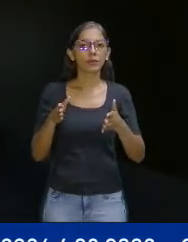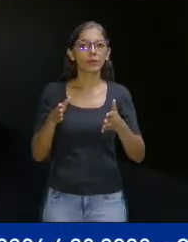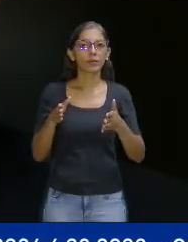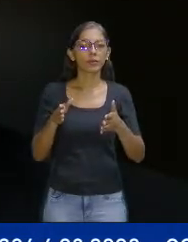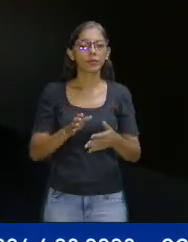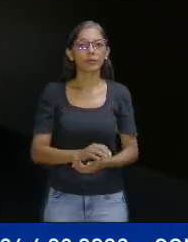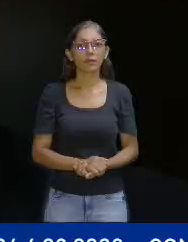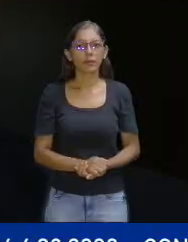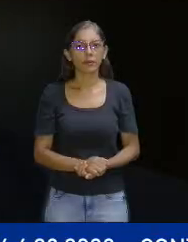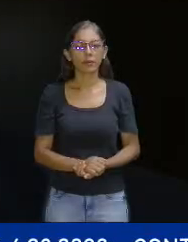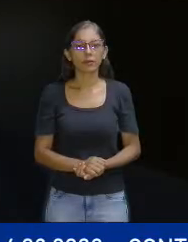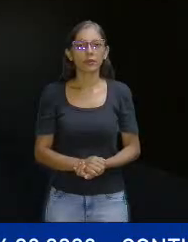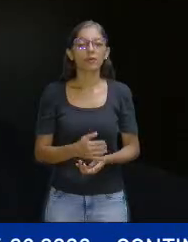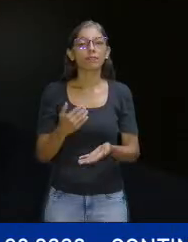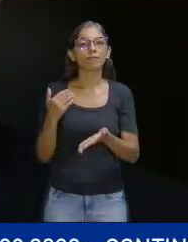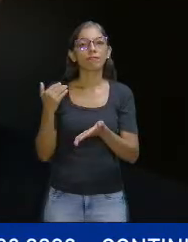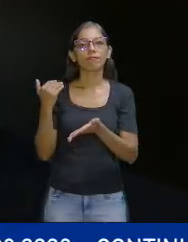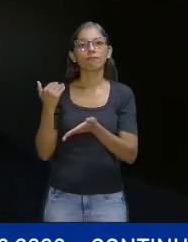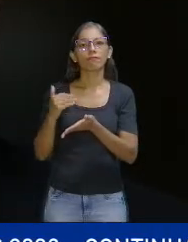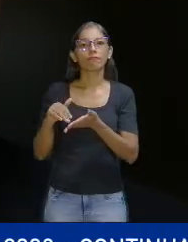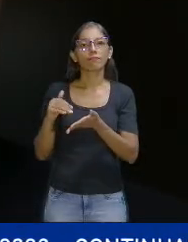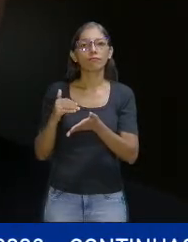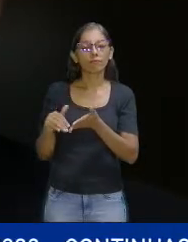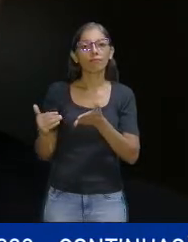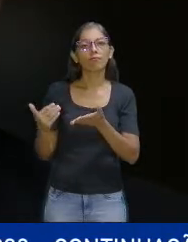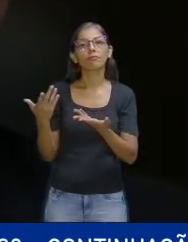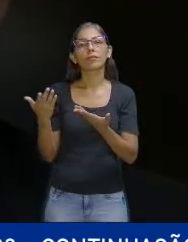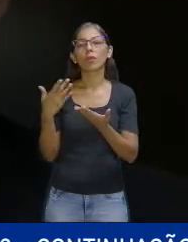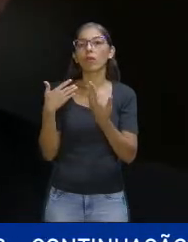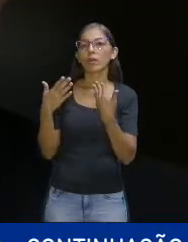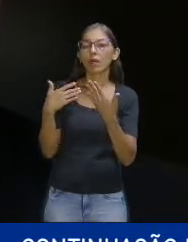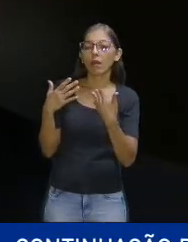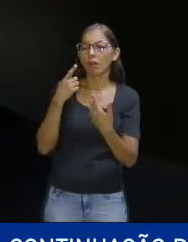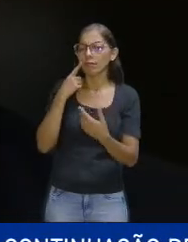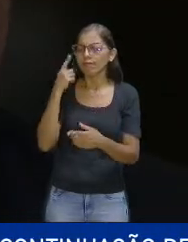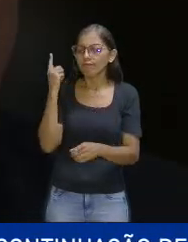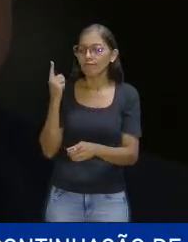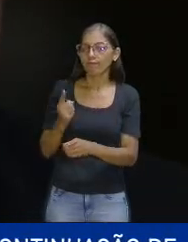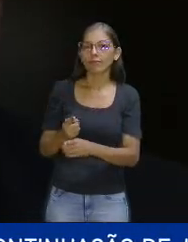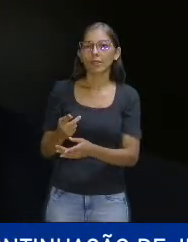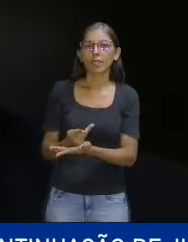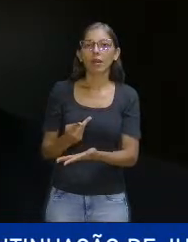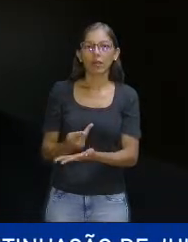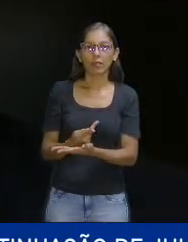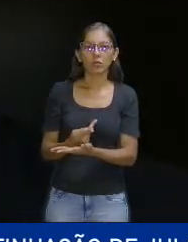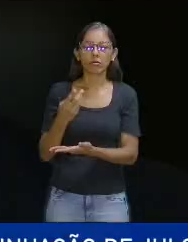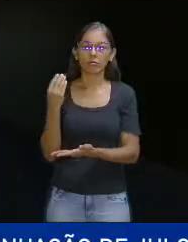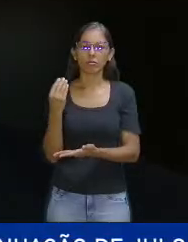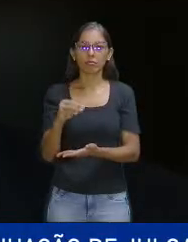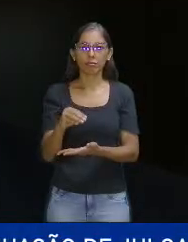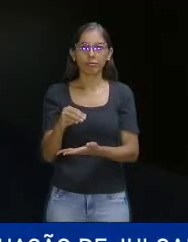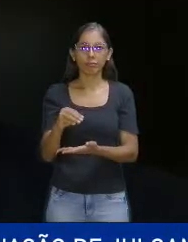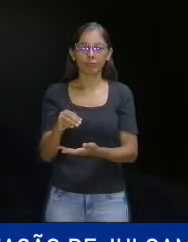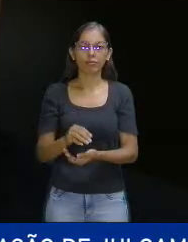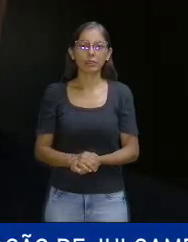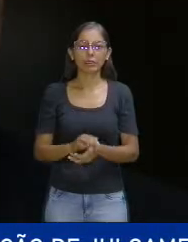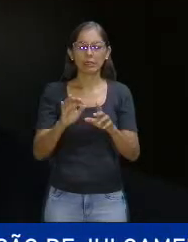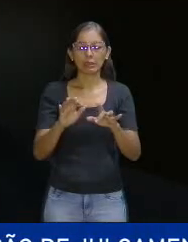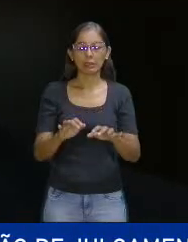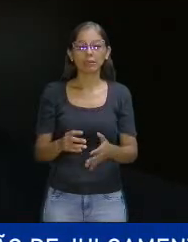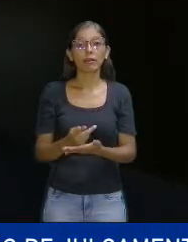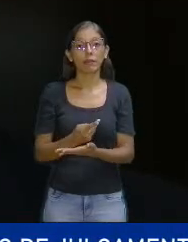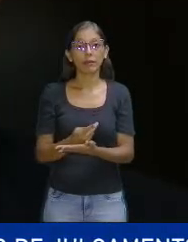que, consultando a secretaria, que houve um erro na publicação e, ao final, acabamos por